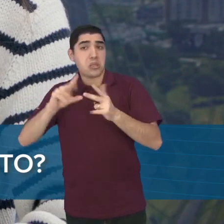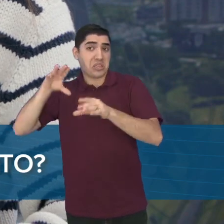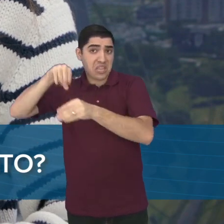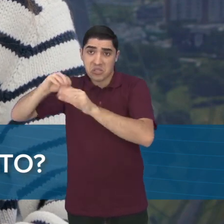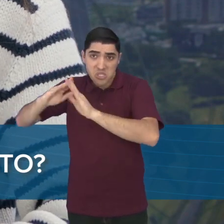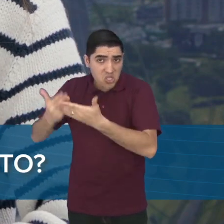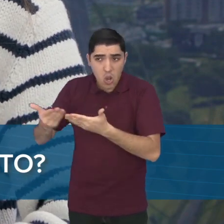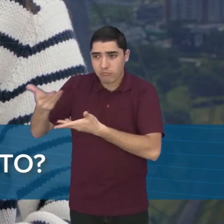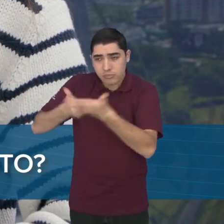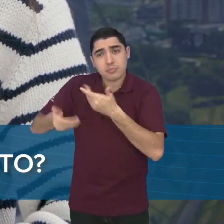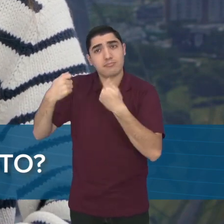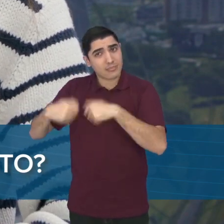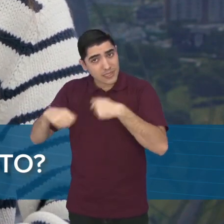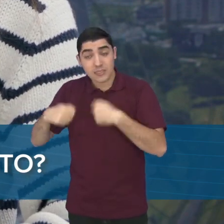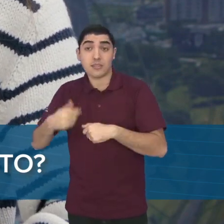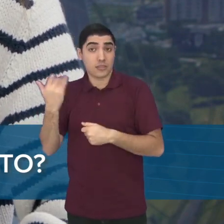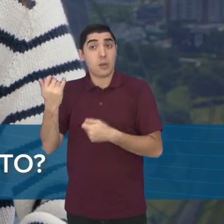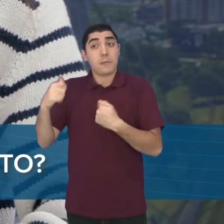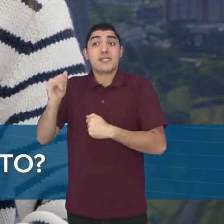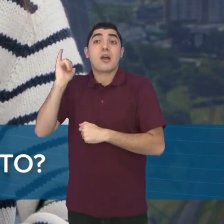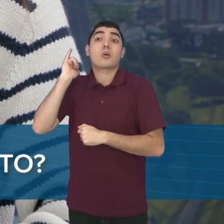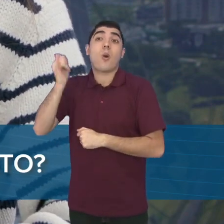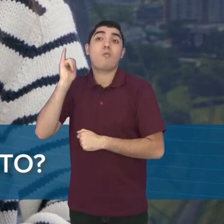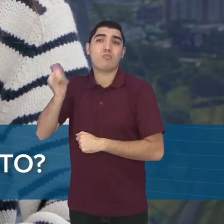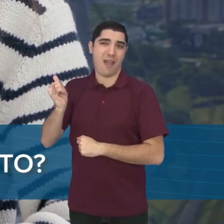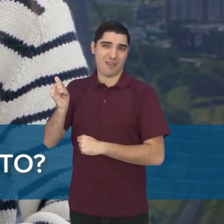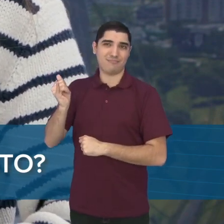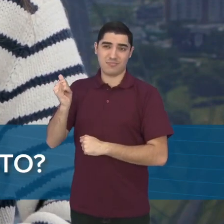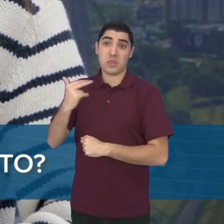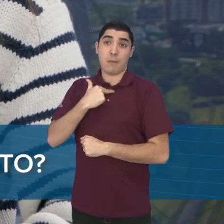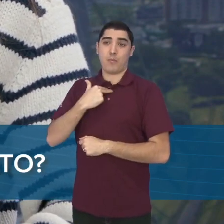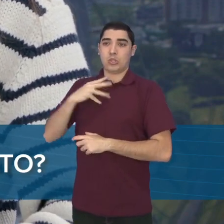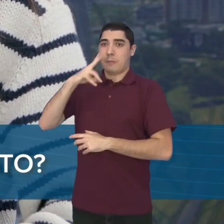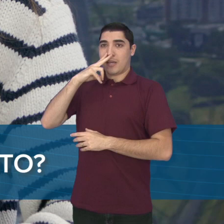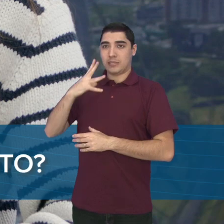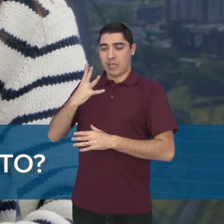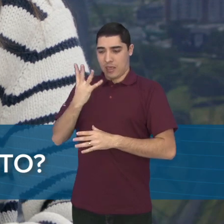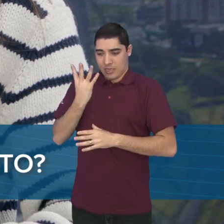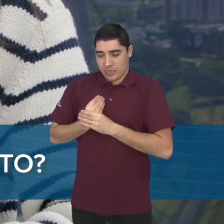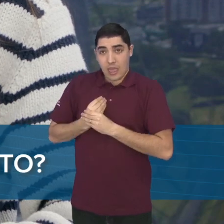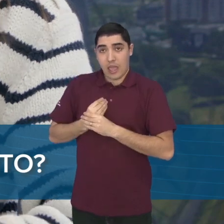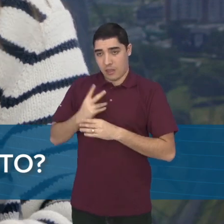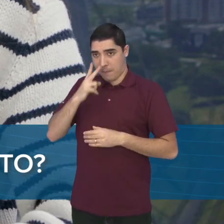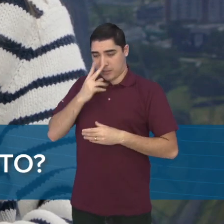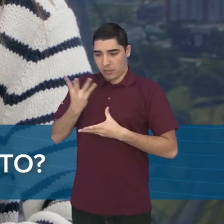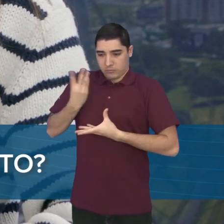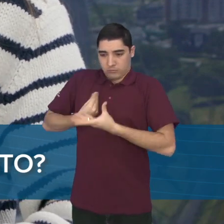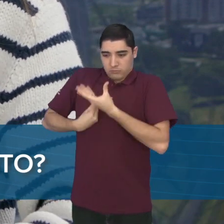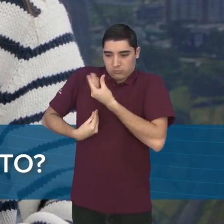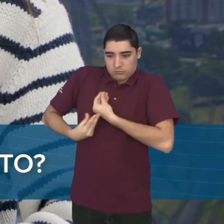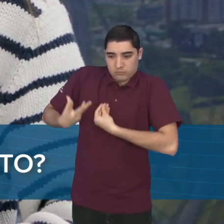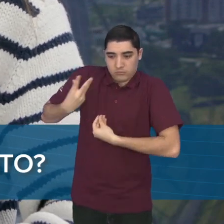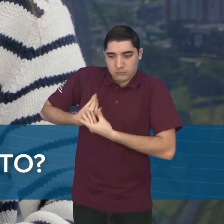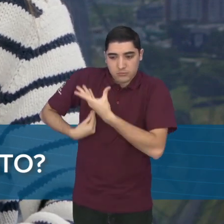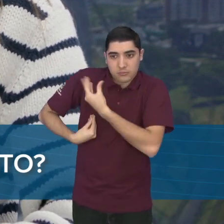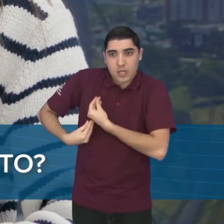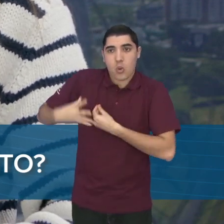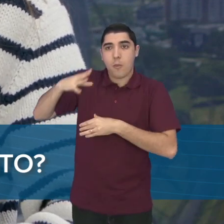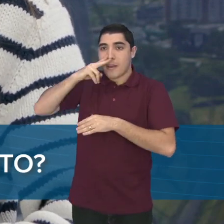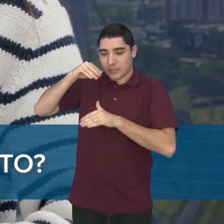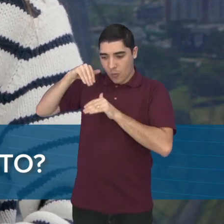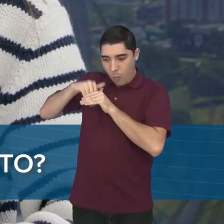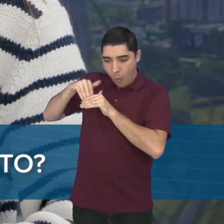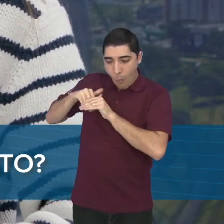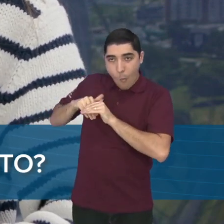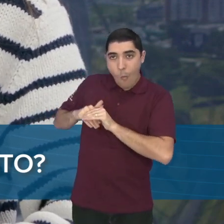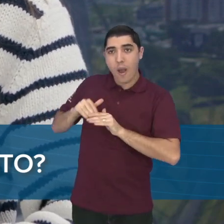história é importante. E quanto a gente mais fala, né, quando a gente mais consegue contar essa história, mais a gente consegue lidar com tudo isso, né? E por isso que